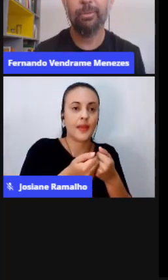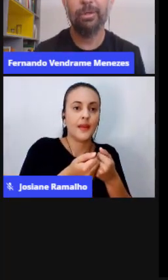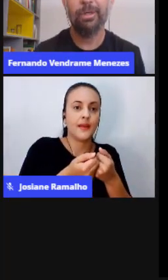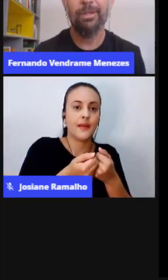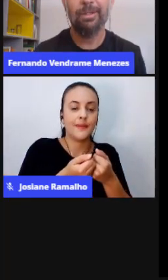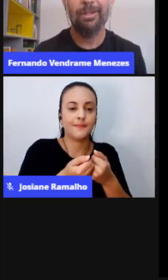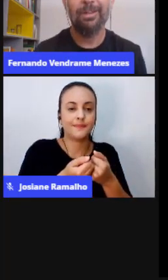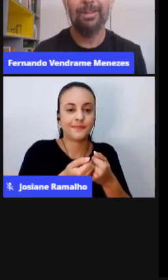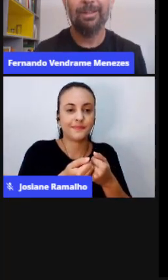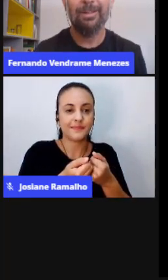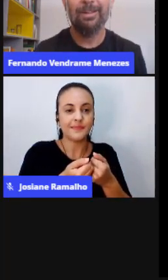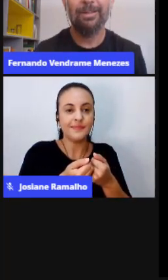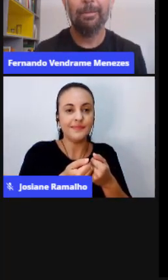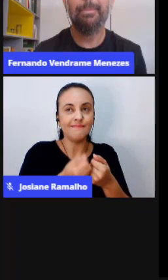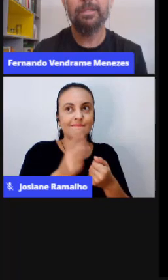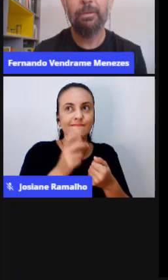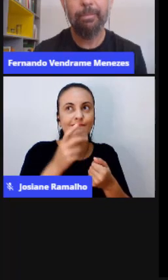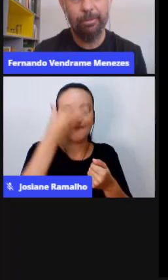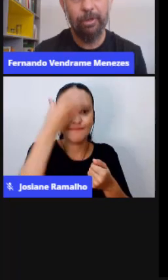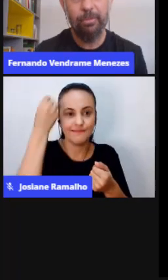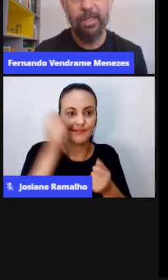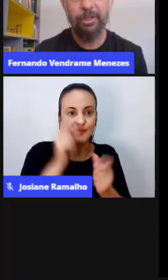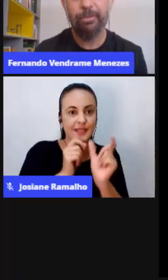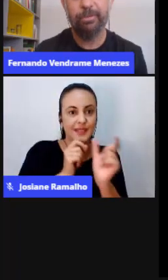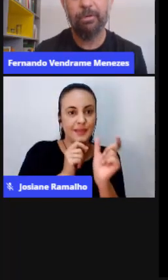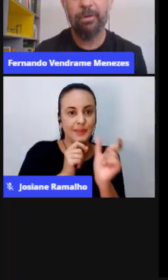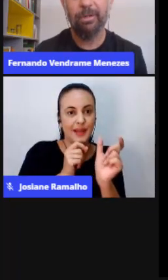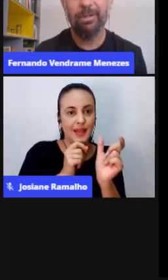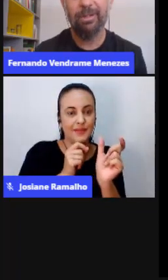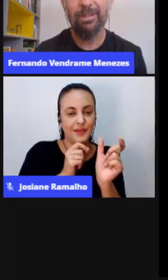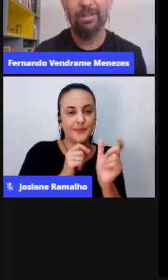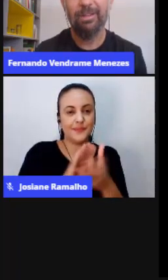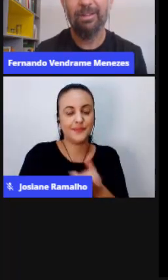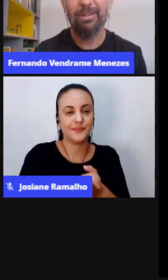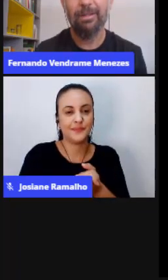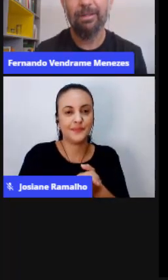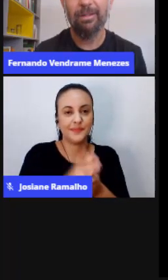fugiu o termo agora. Passa o próximo slide, por favor.